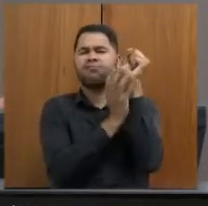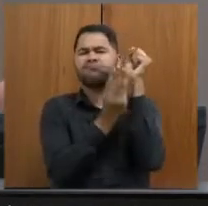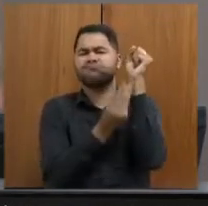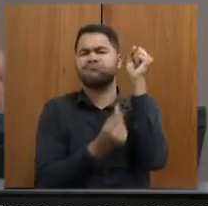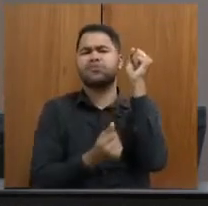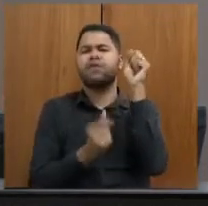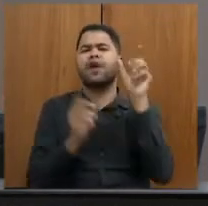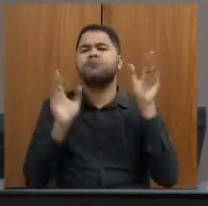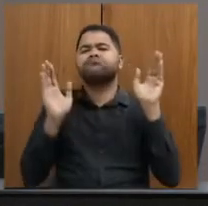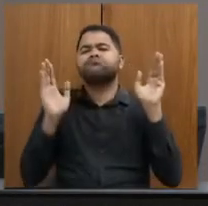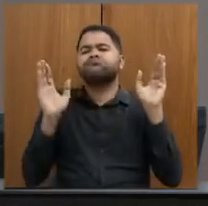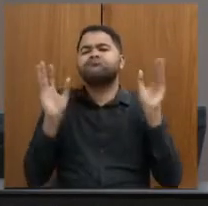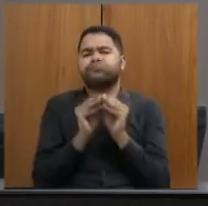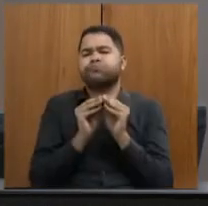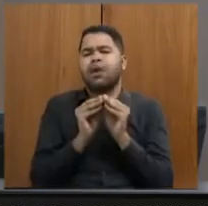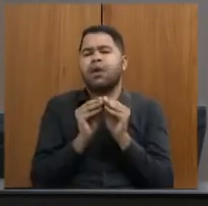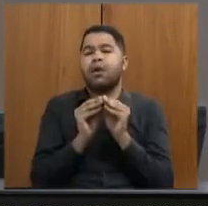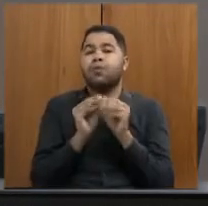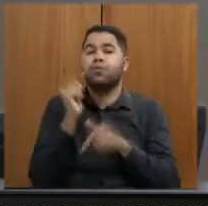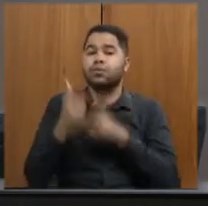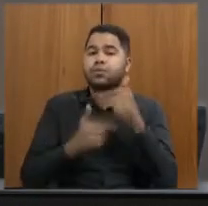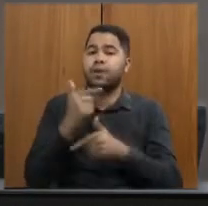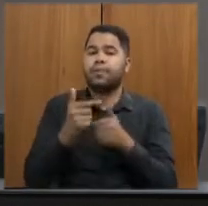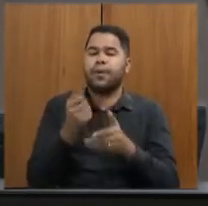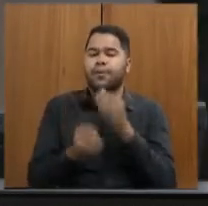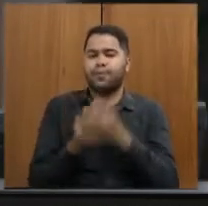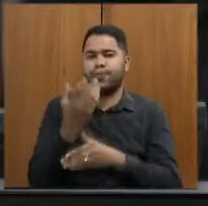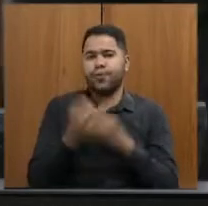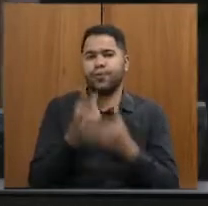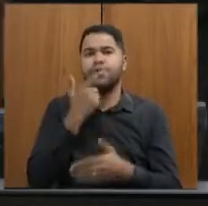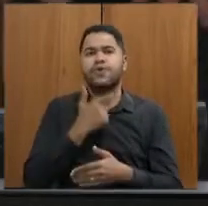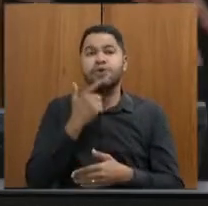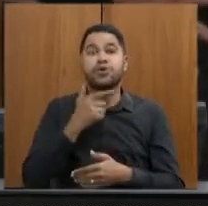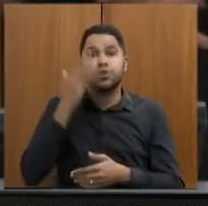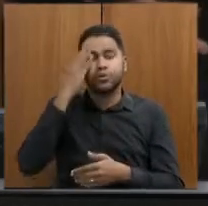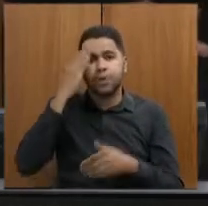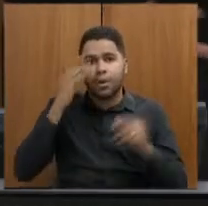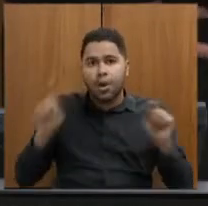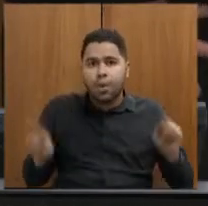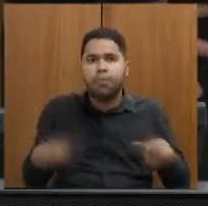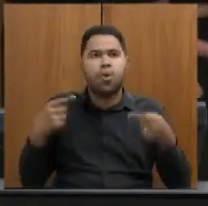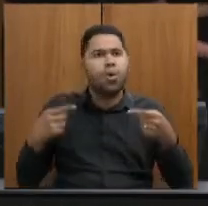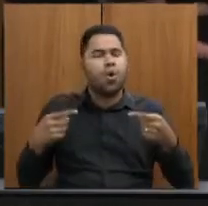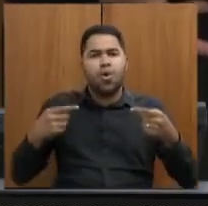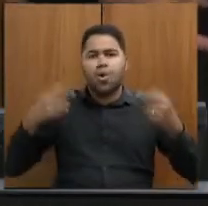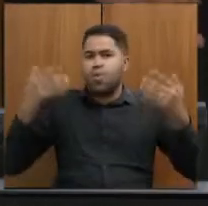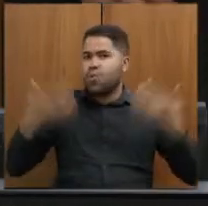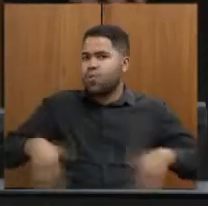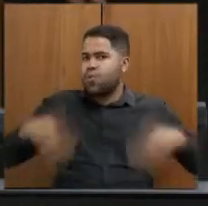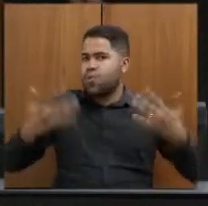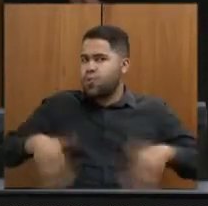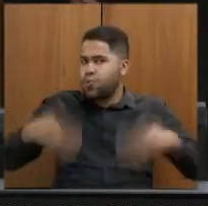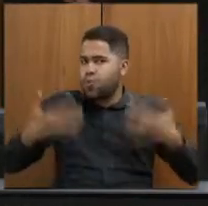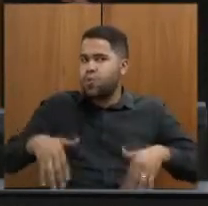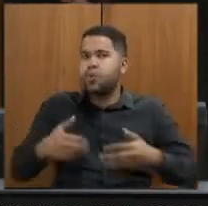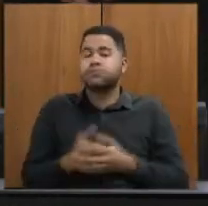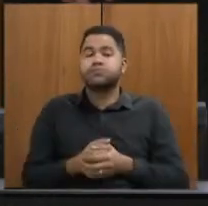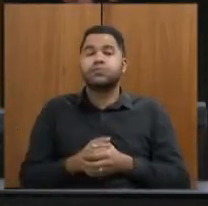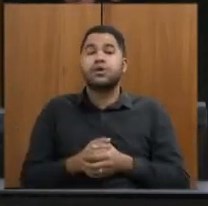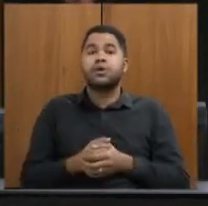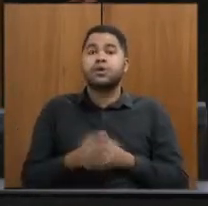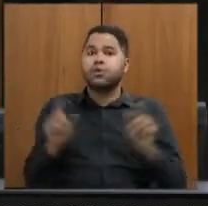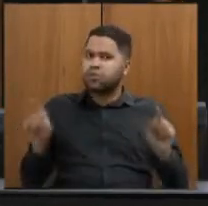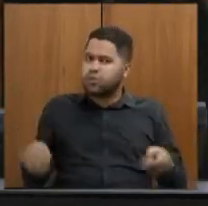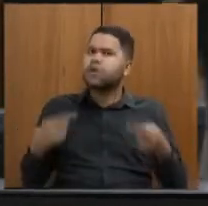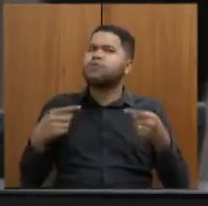simplificando a vida do produtor de queijo a gente sabe que o frio em enorme absurdo né temos